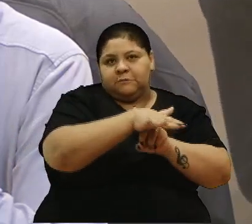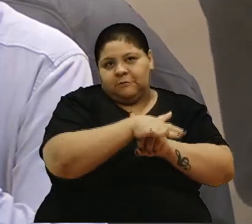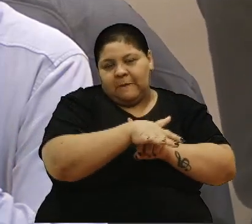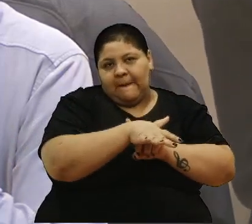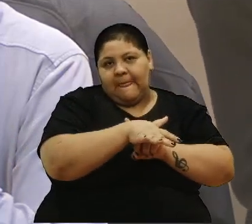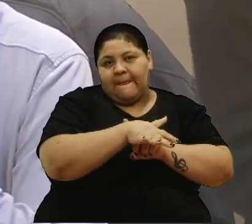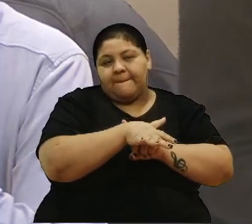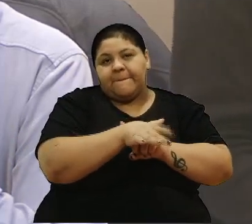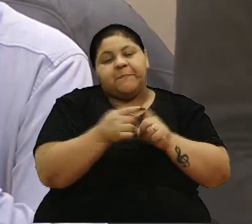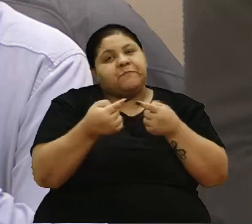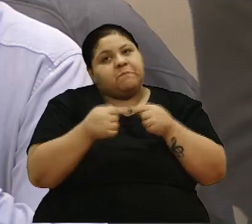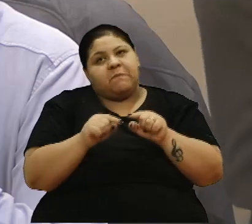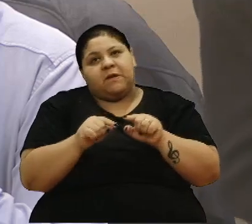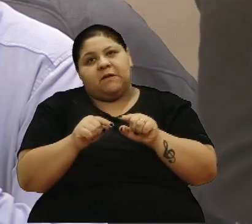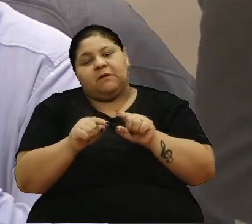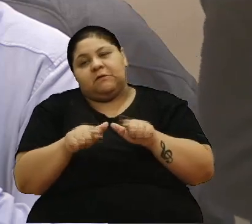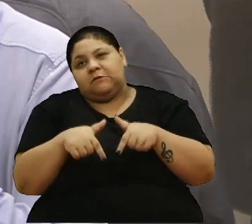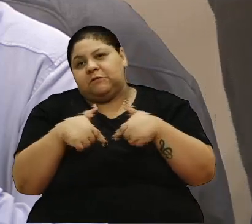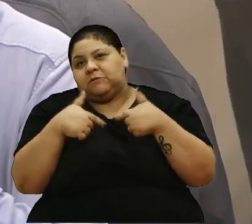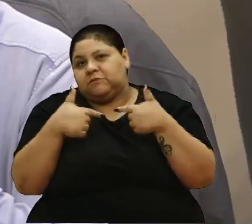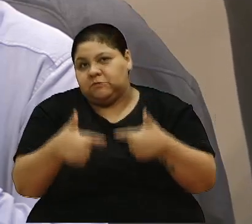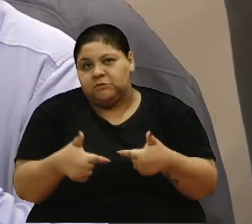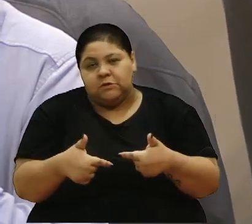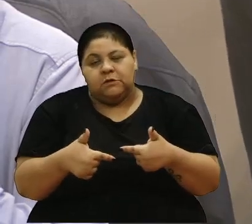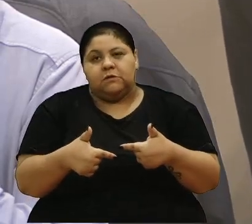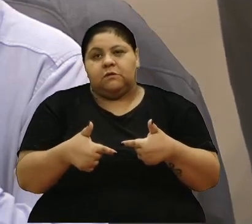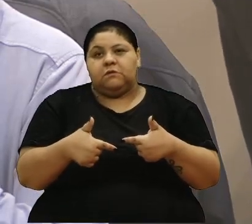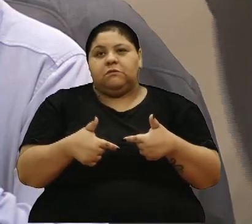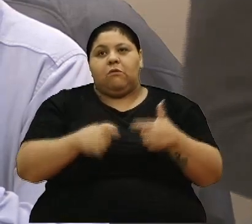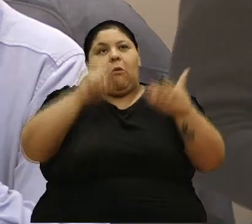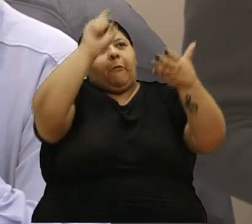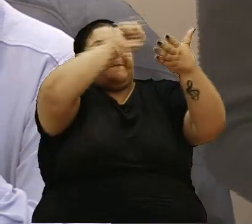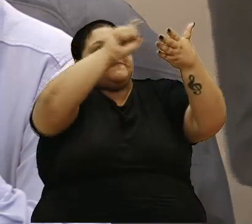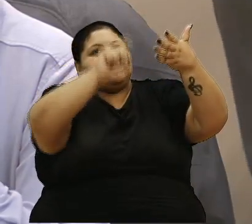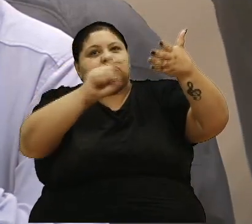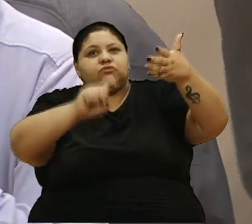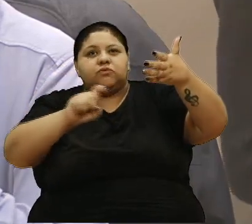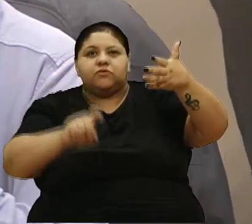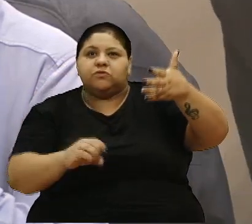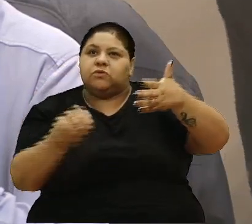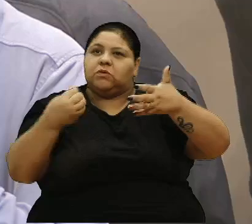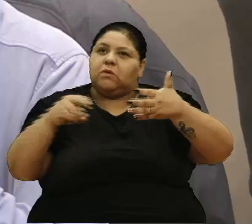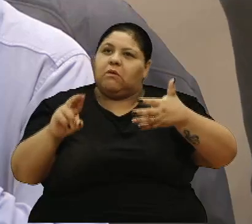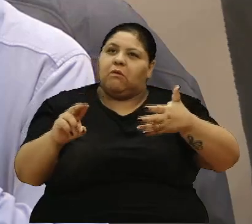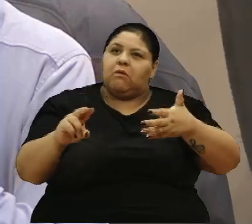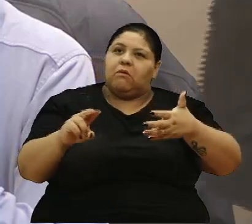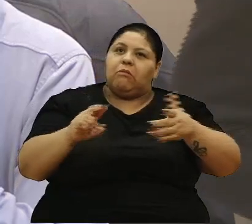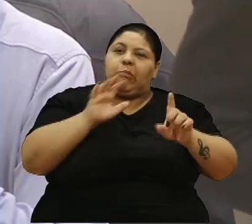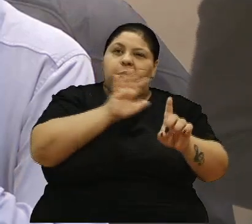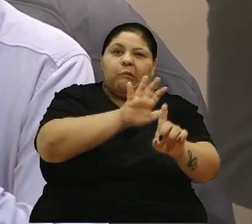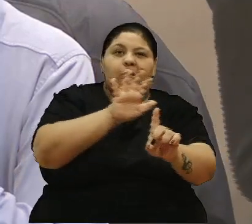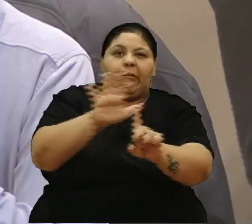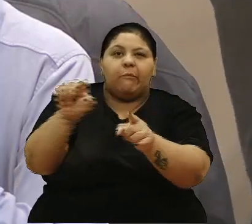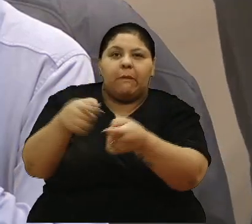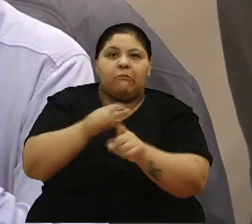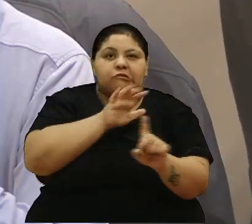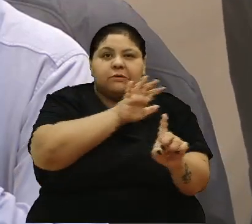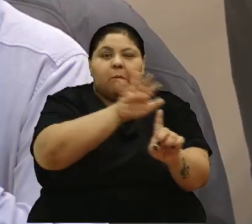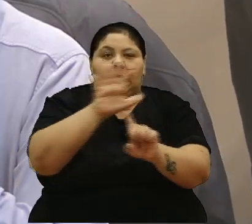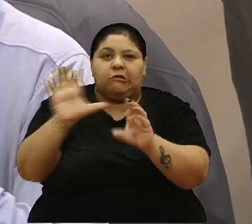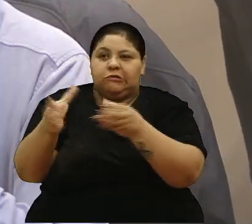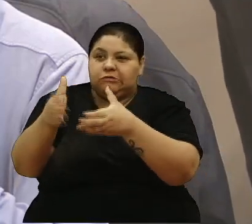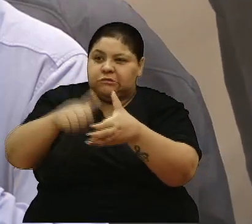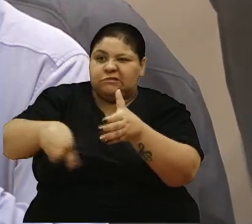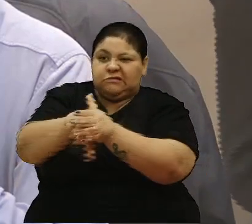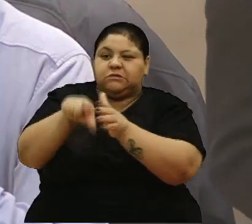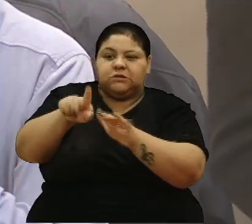ela fizer qualquer Permite uma símbolo parte, de vereador. facção ou pichação ou apologia, uma música com apologia à facção, né, que é isso que